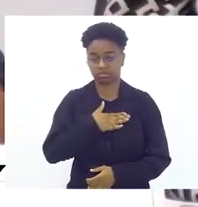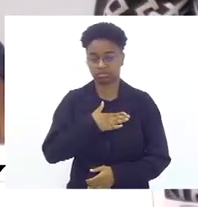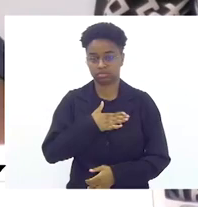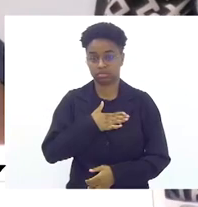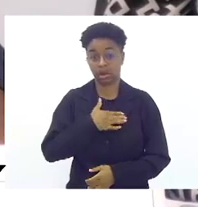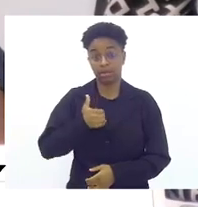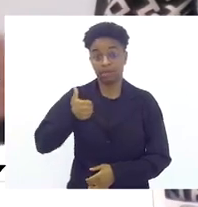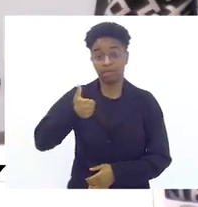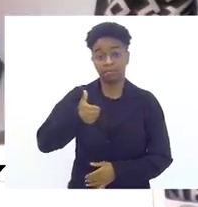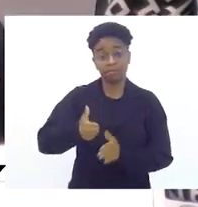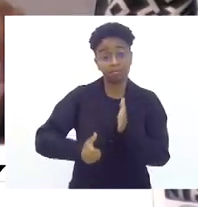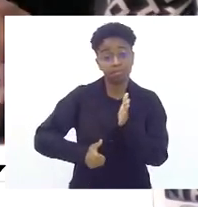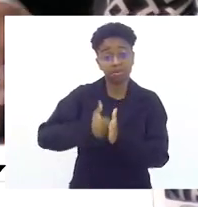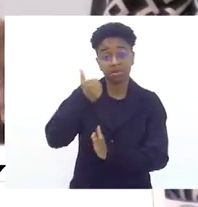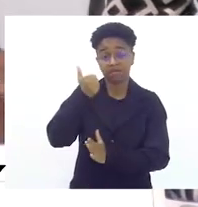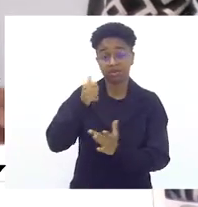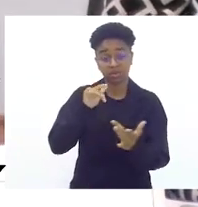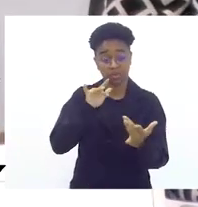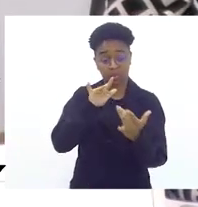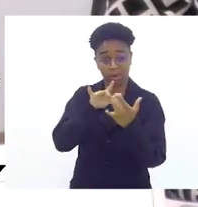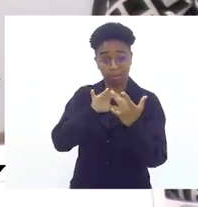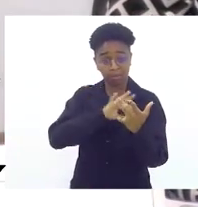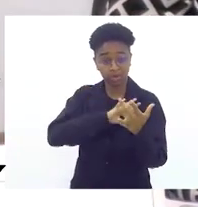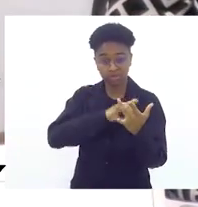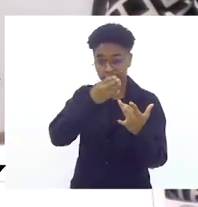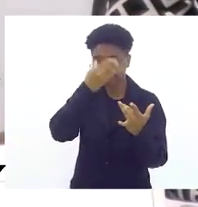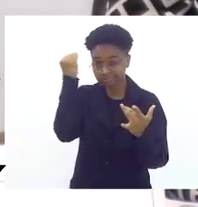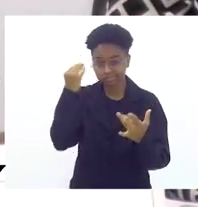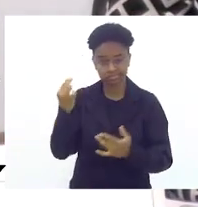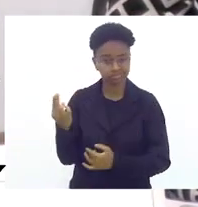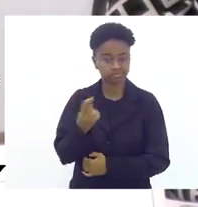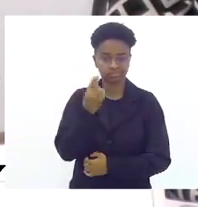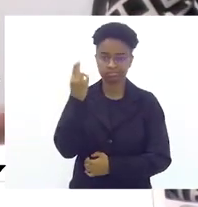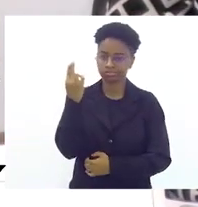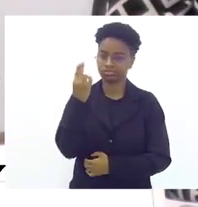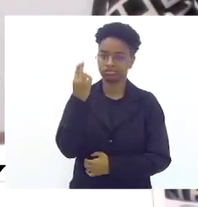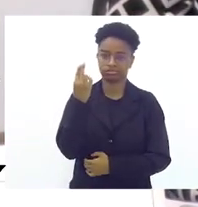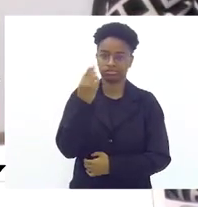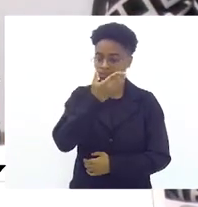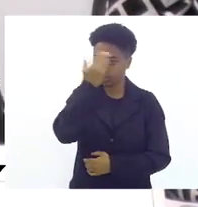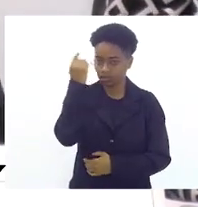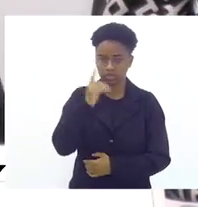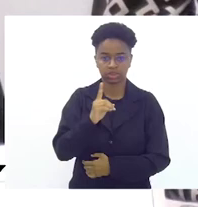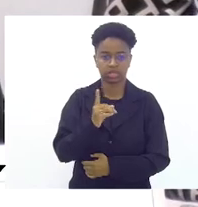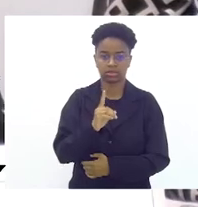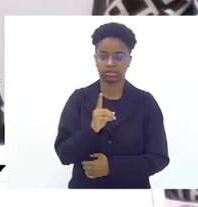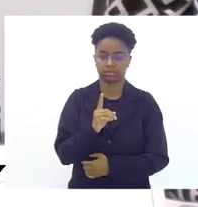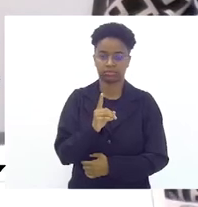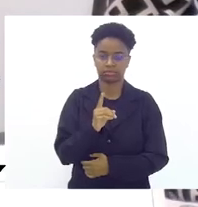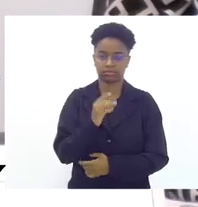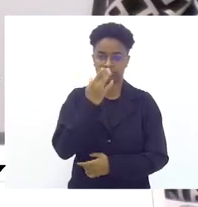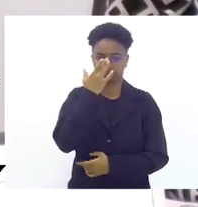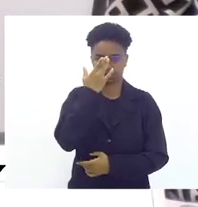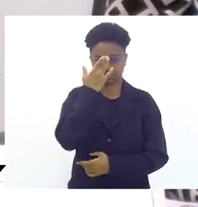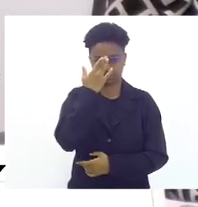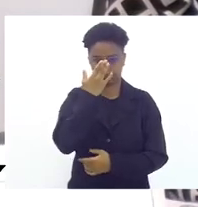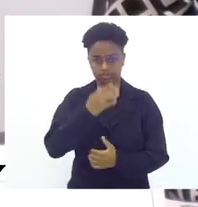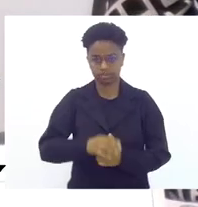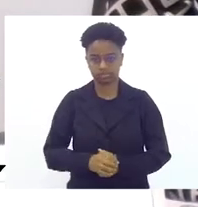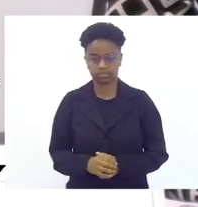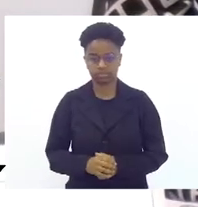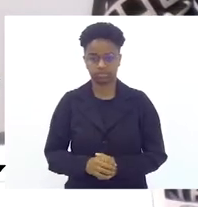Abordagem Policial a gente nunca esquece nunca esquece mesmo